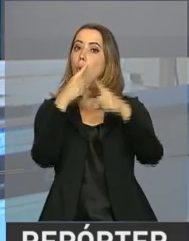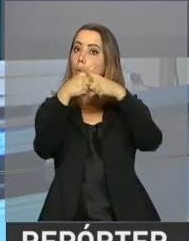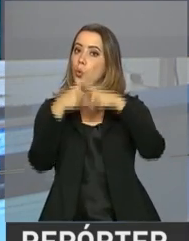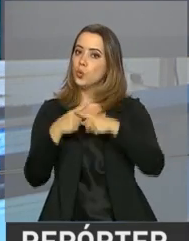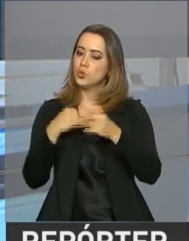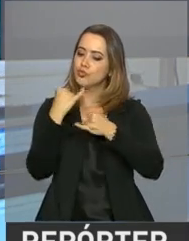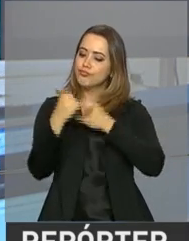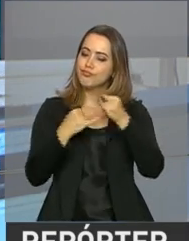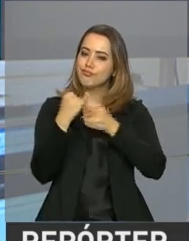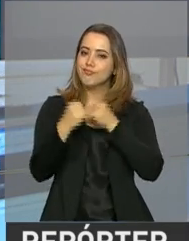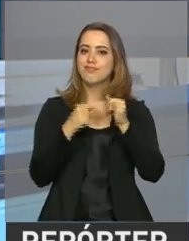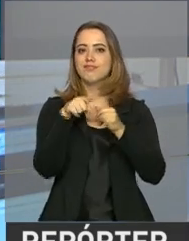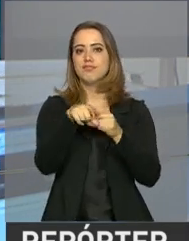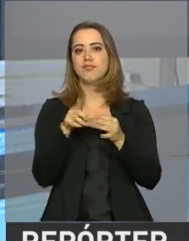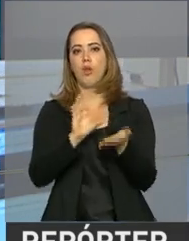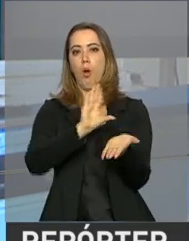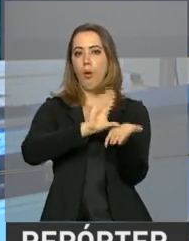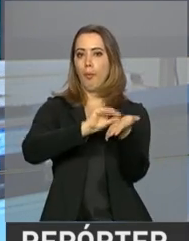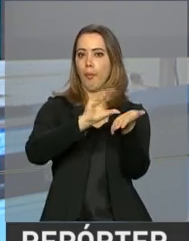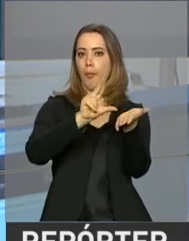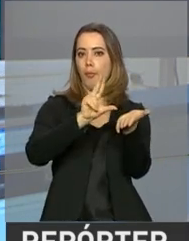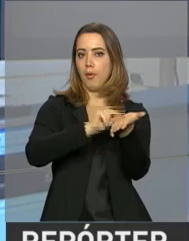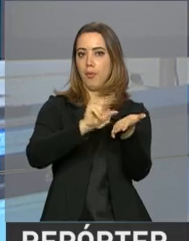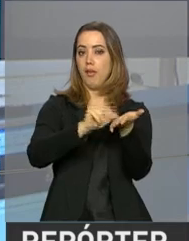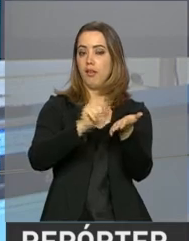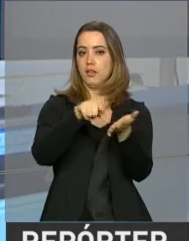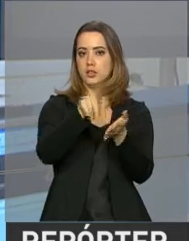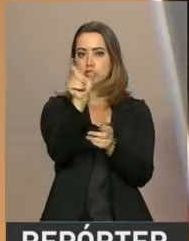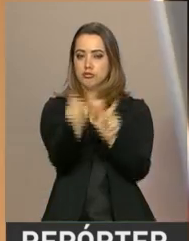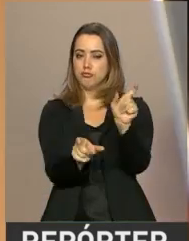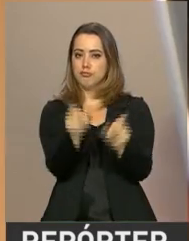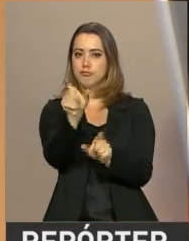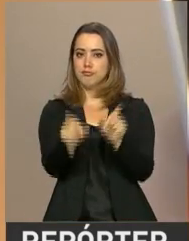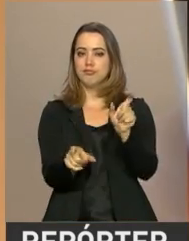celulares e tablets, onde os personagens são os atletas brasileiros.